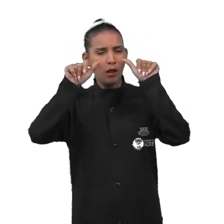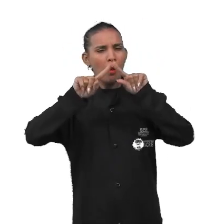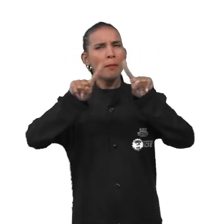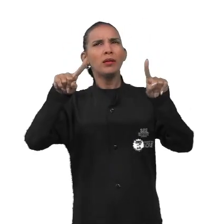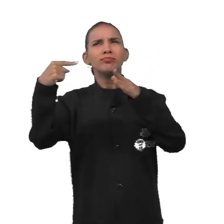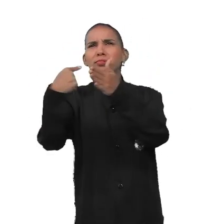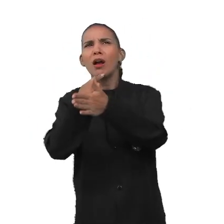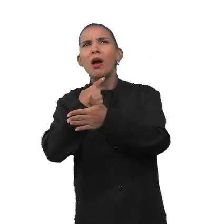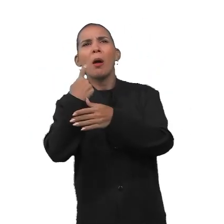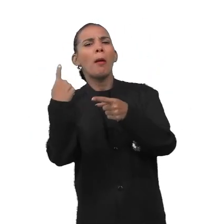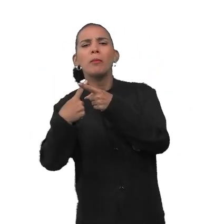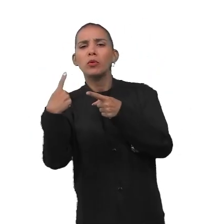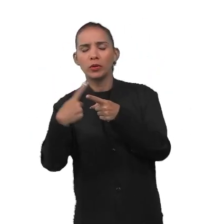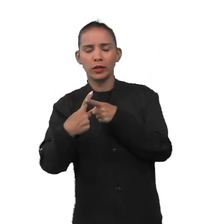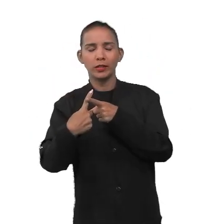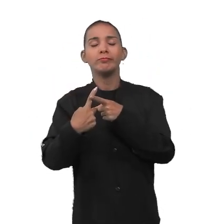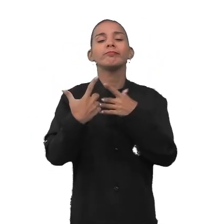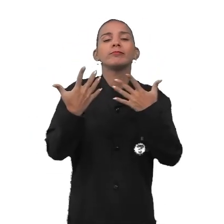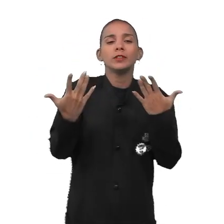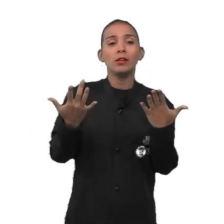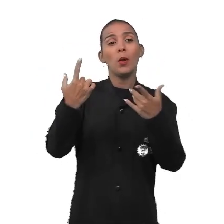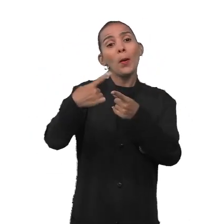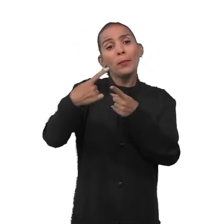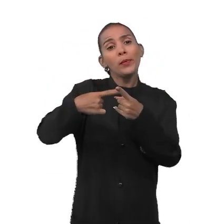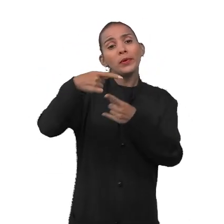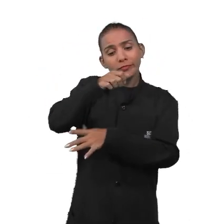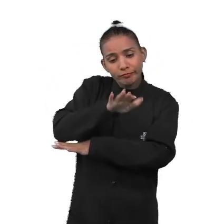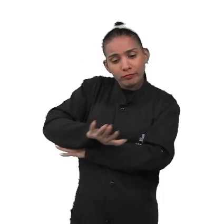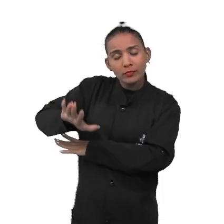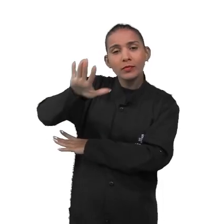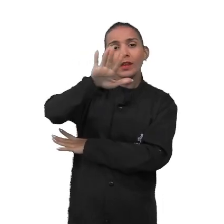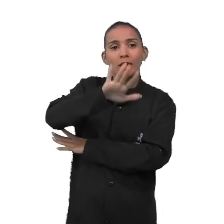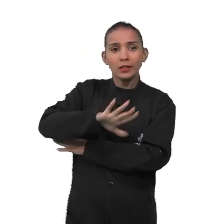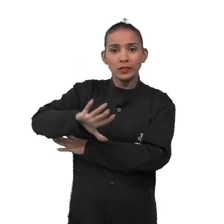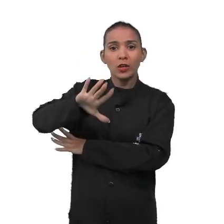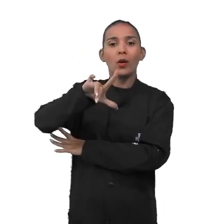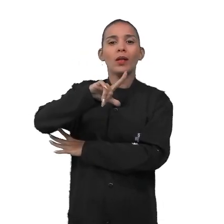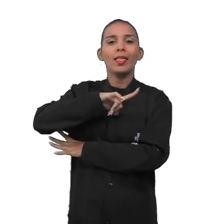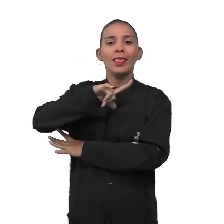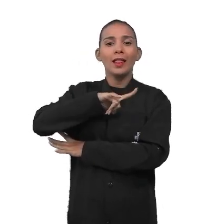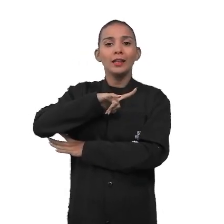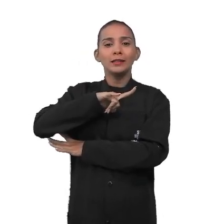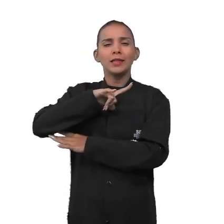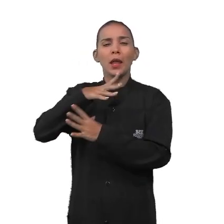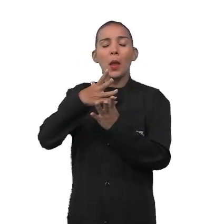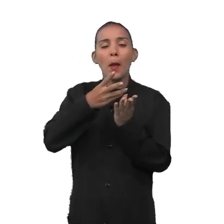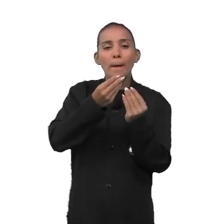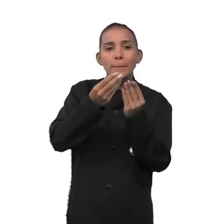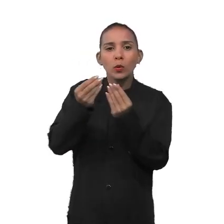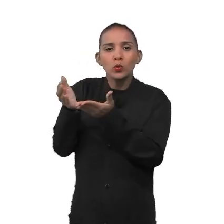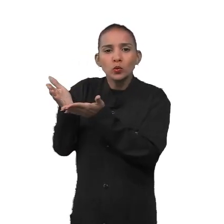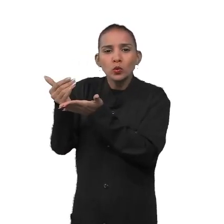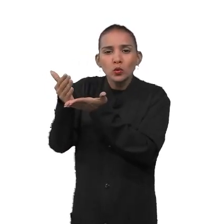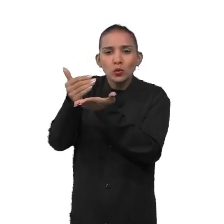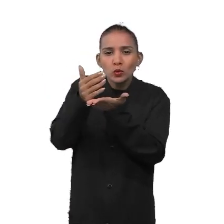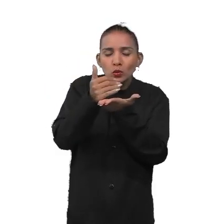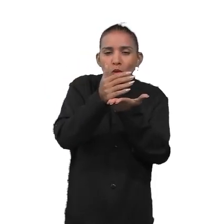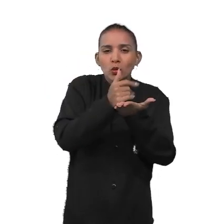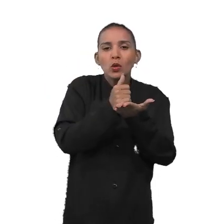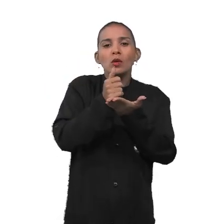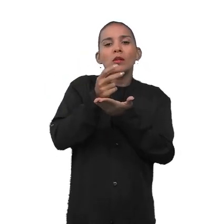professora? Por serem aí de uma região com acúmulo de sedimentos ao longo do tempo, que